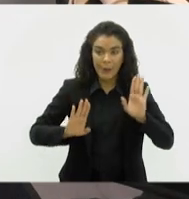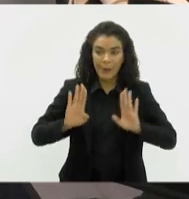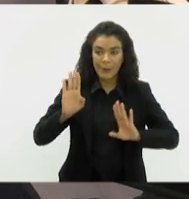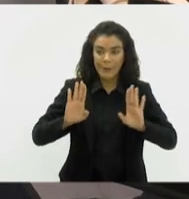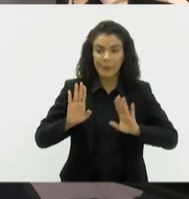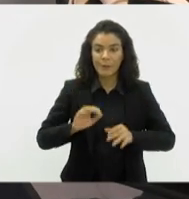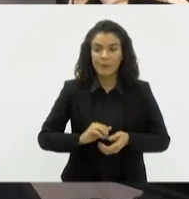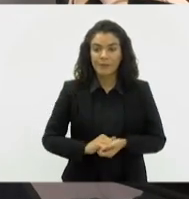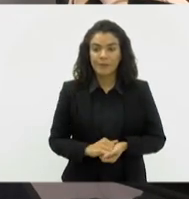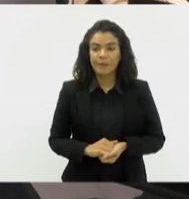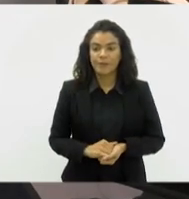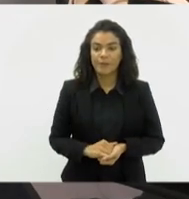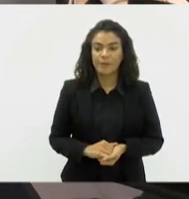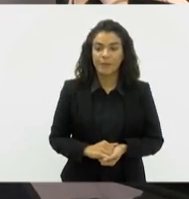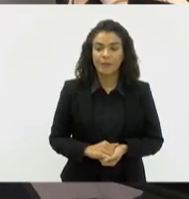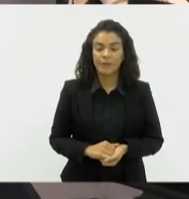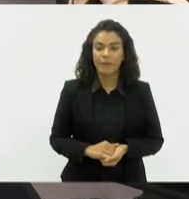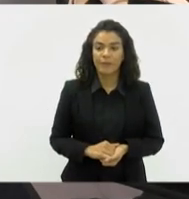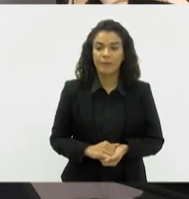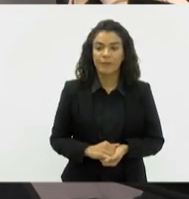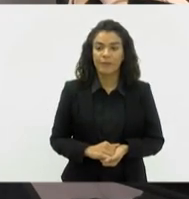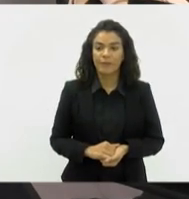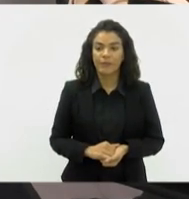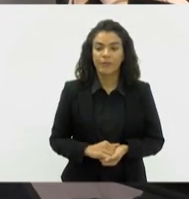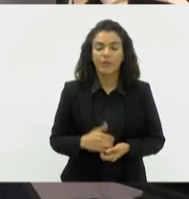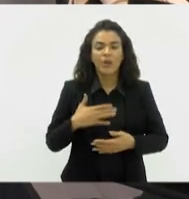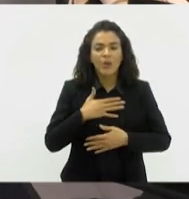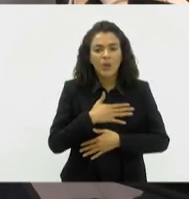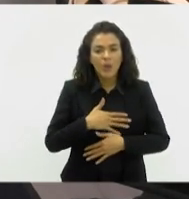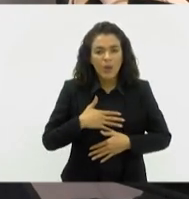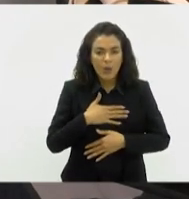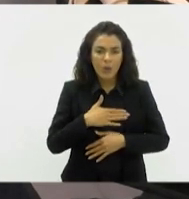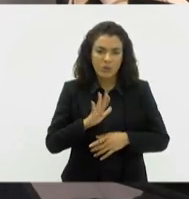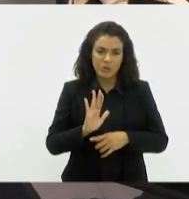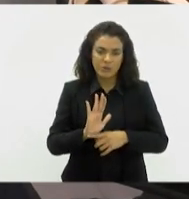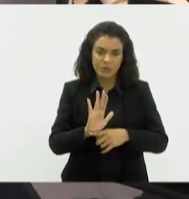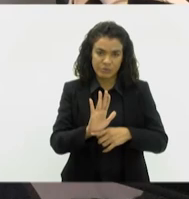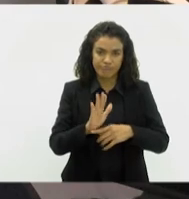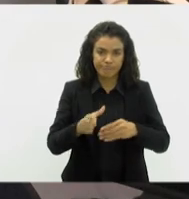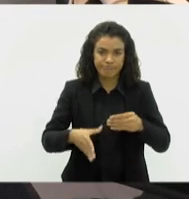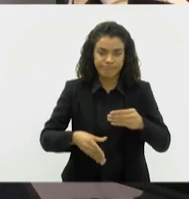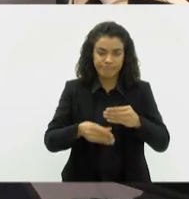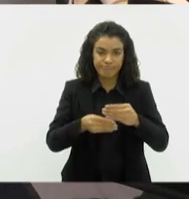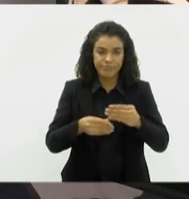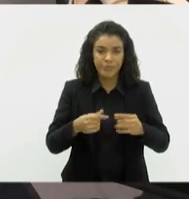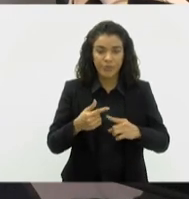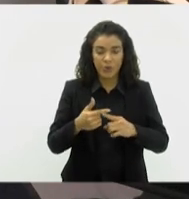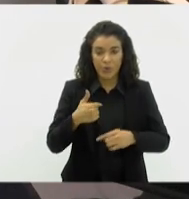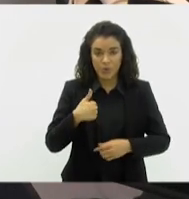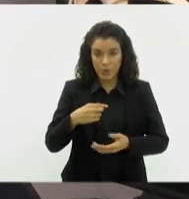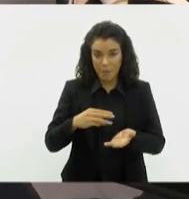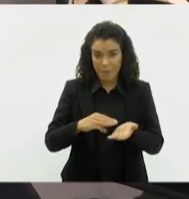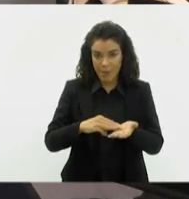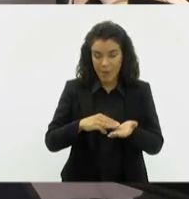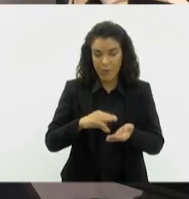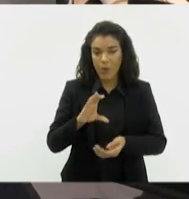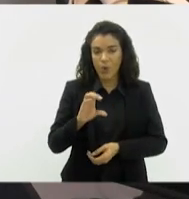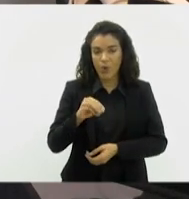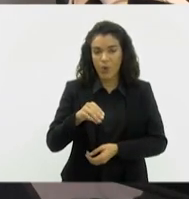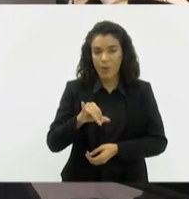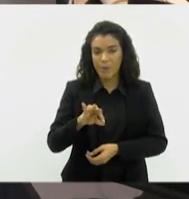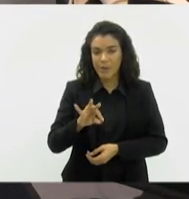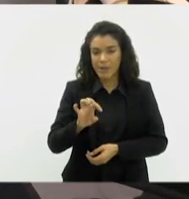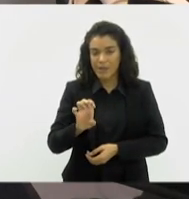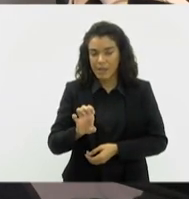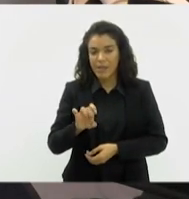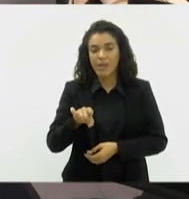não. Eu gostaria de fazer uma contribuição, porque eu sou membro do comitê, represento o SED, que